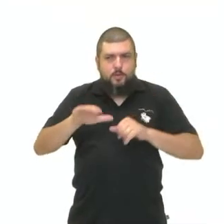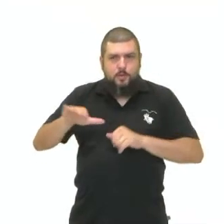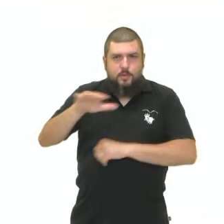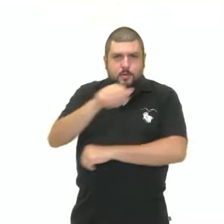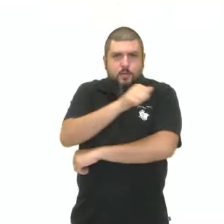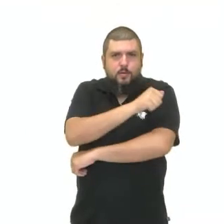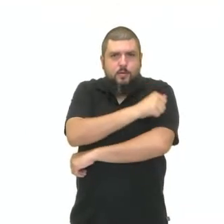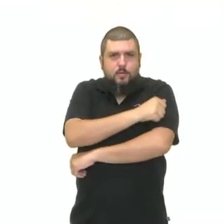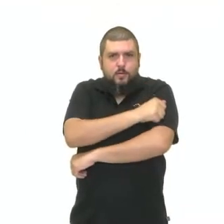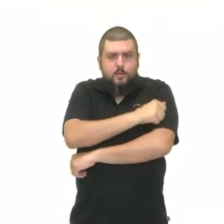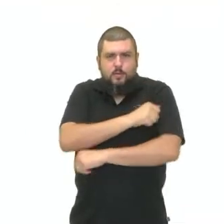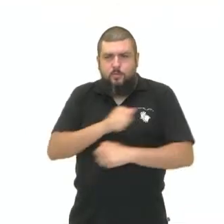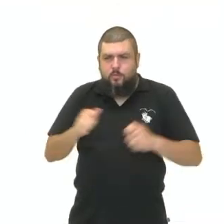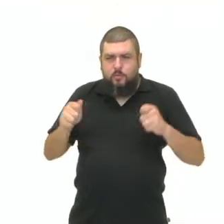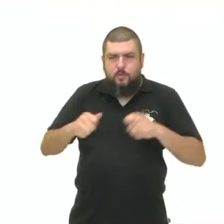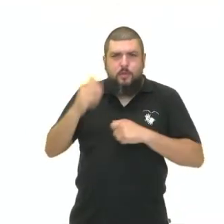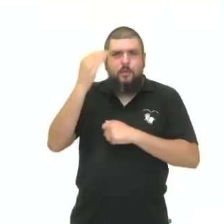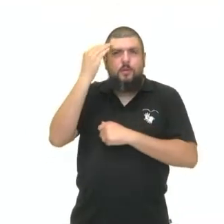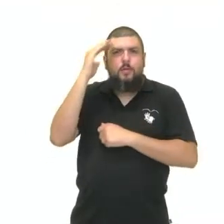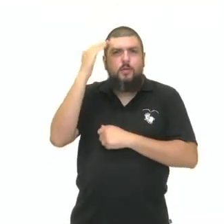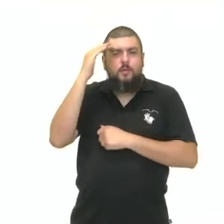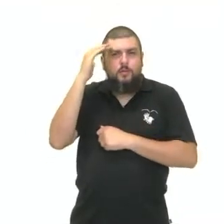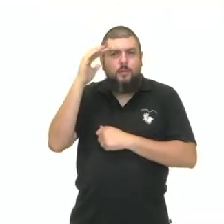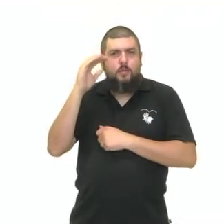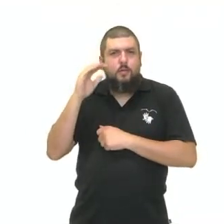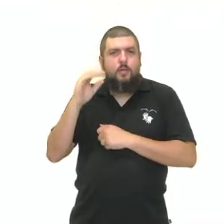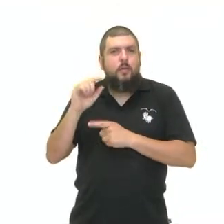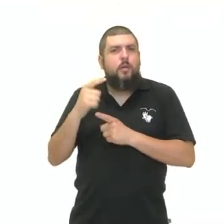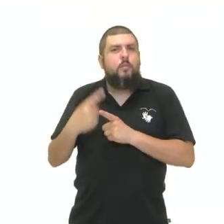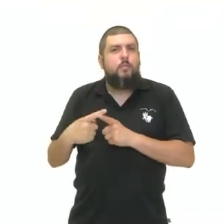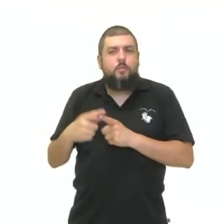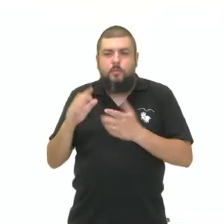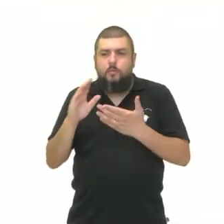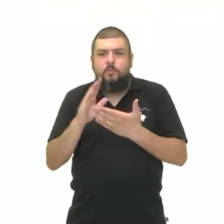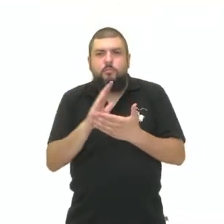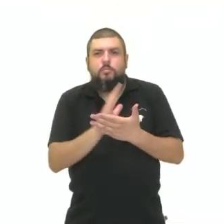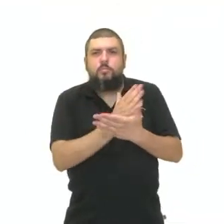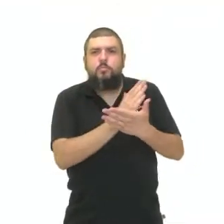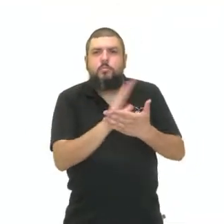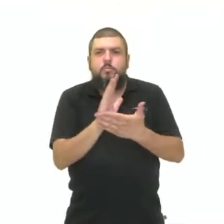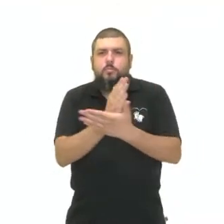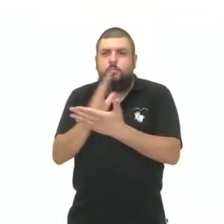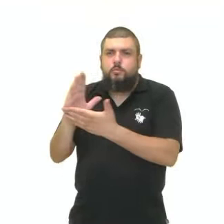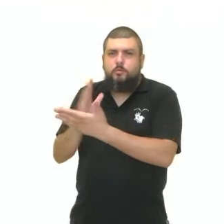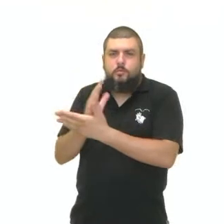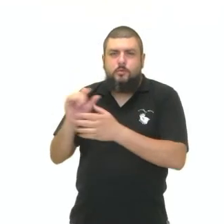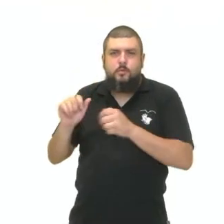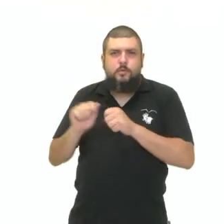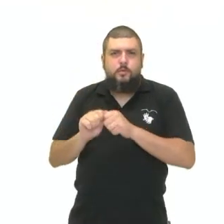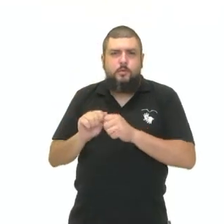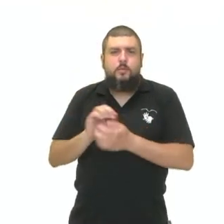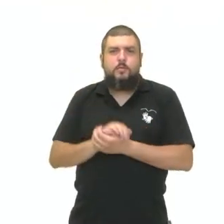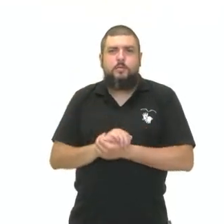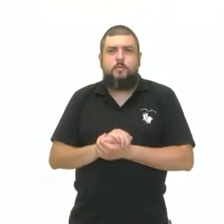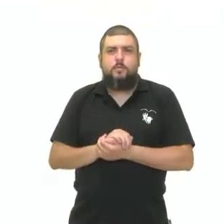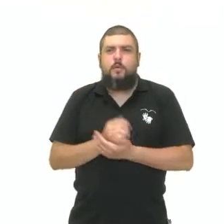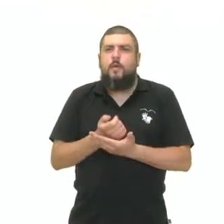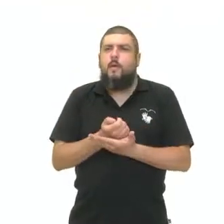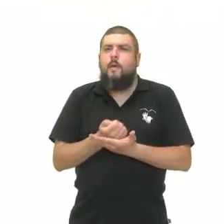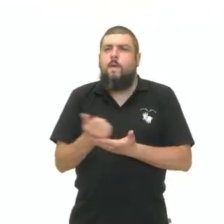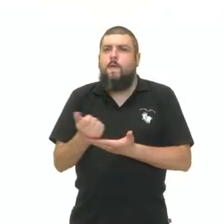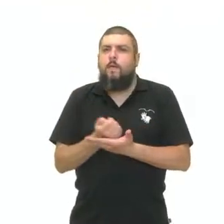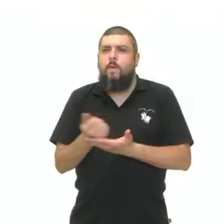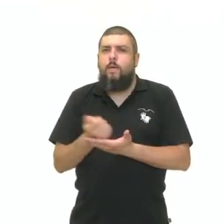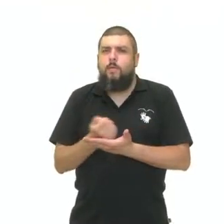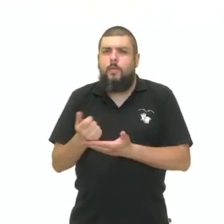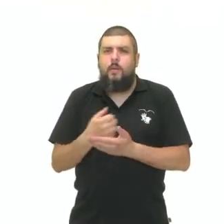entenderem que a categorizá-las, diz Zilioli. Vimos que há notícias falsas, mas também as